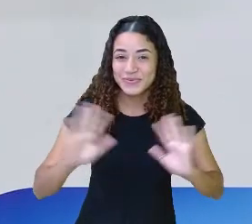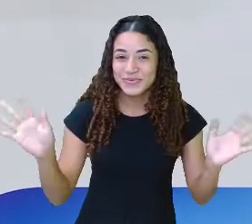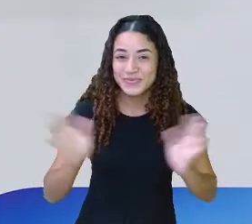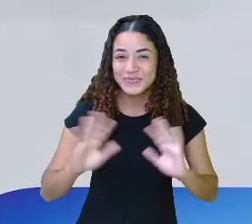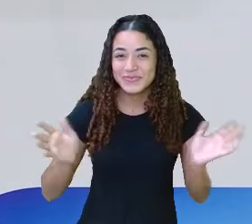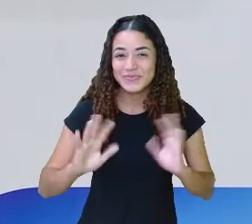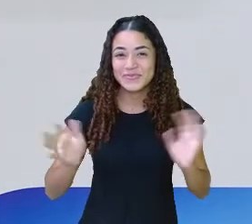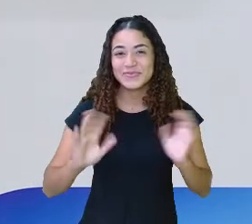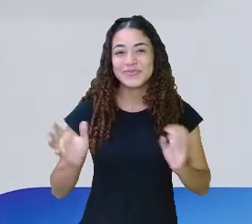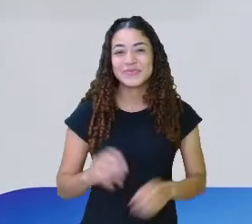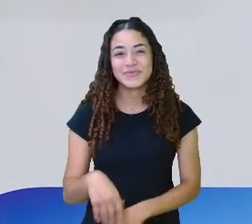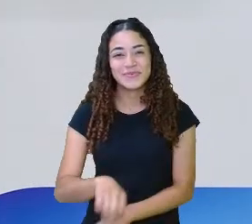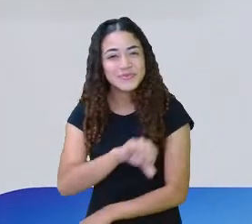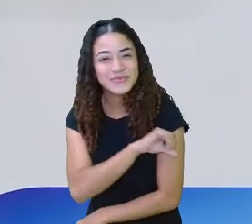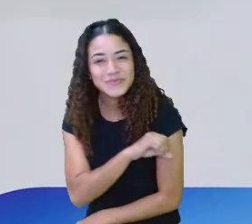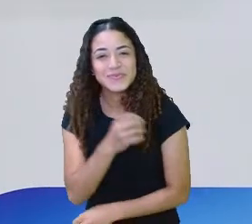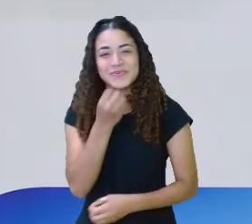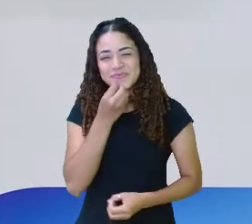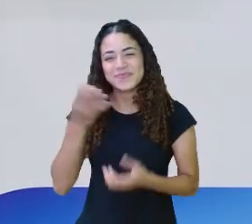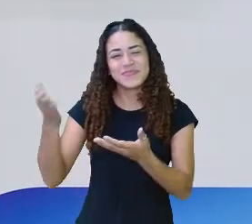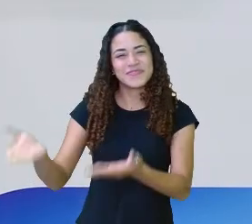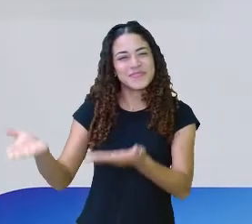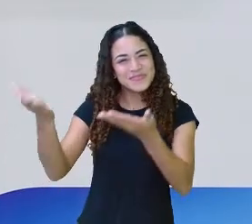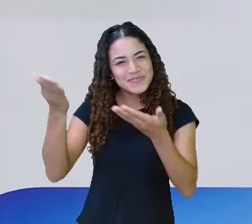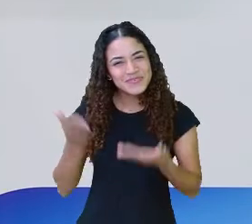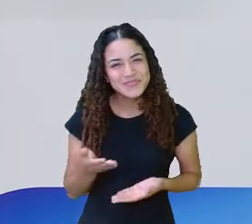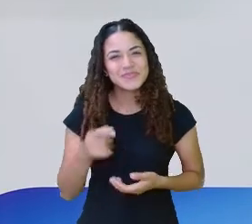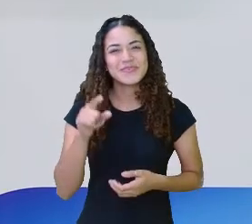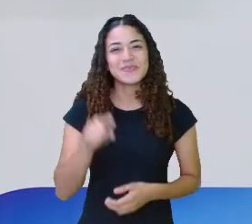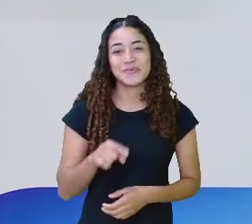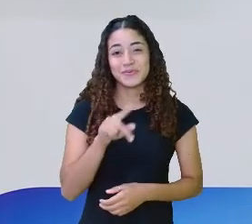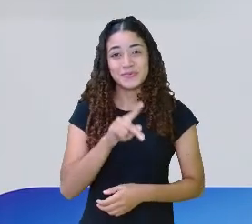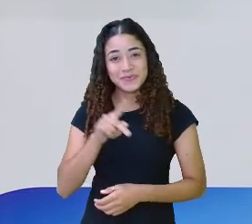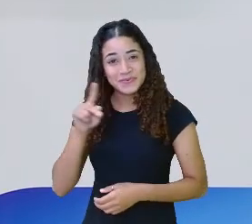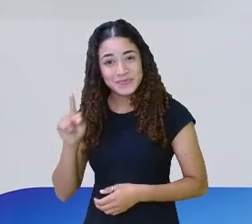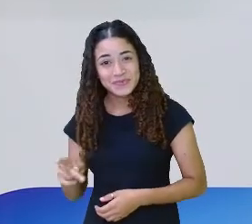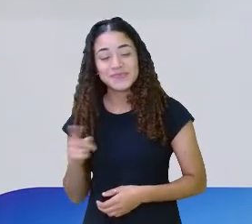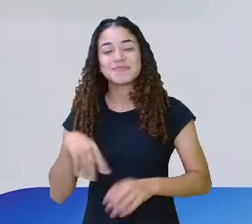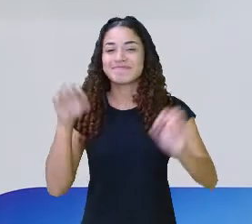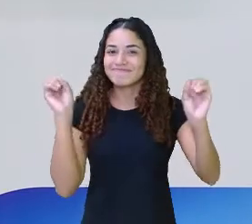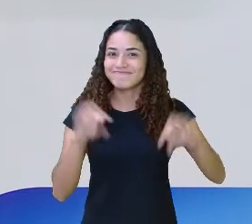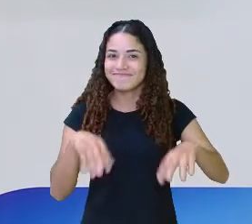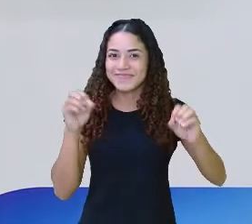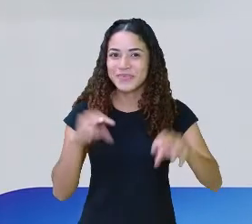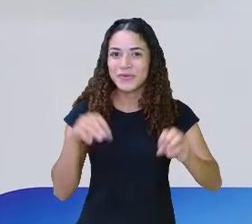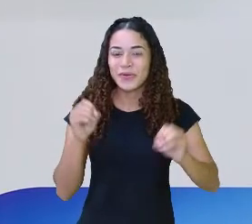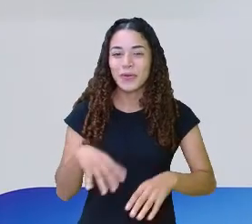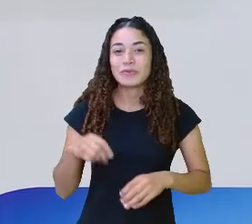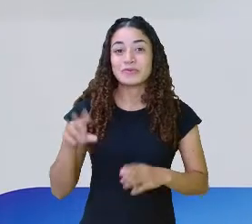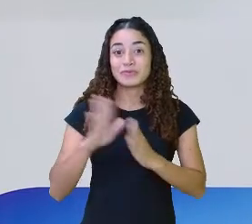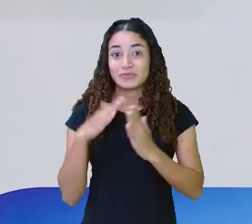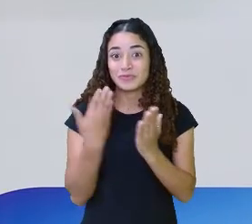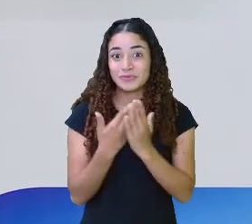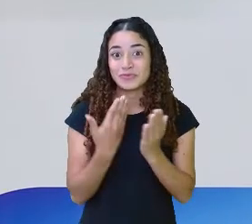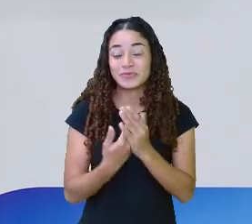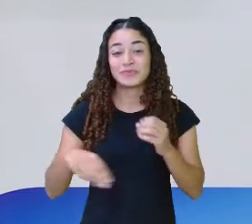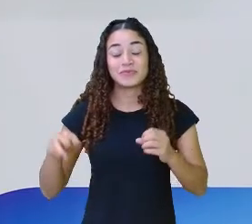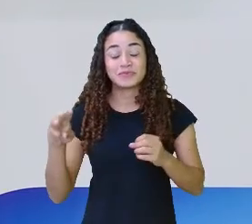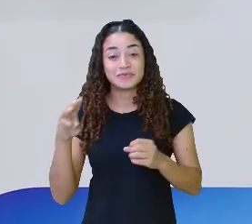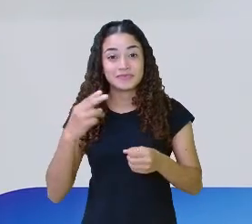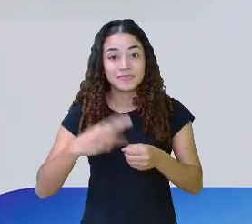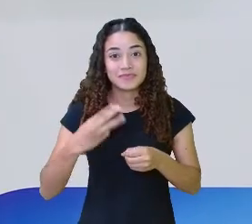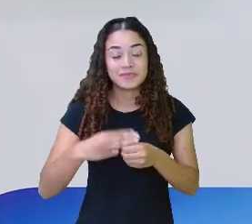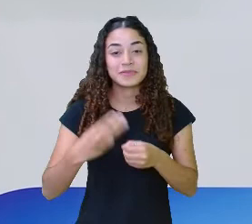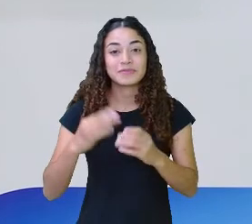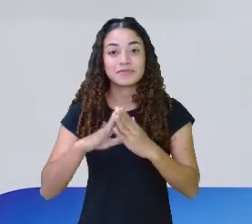Olá, nono ano! Sejam todos bem-vindos, estudantes e professores, a mais essa aula da Escola Municipal para Aulas Digitais. Eu sou a